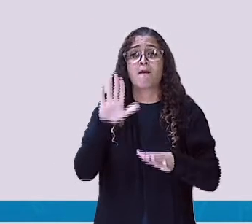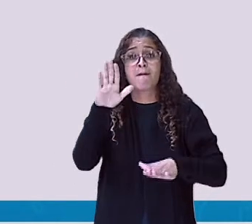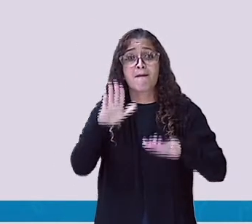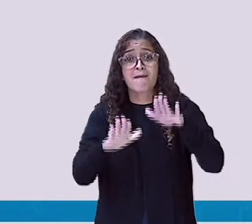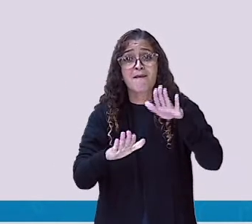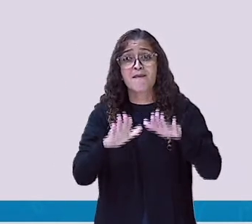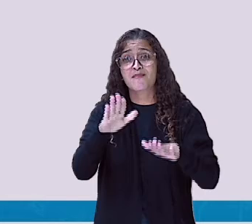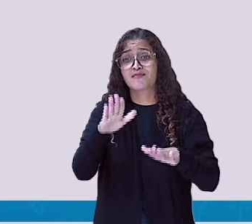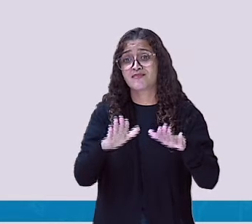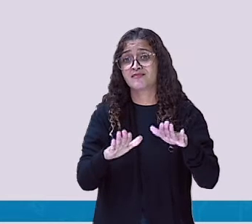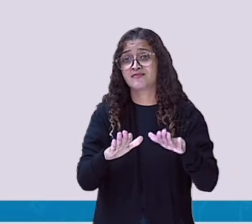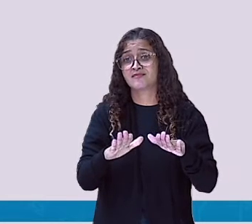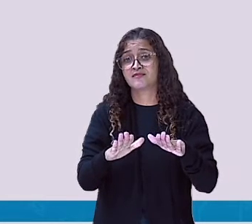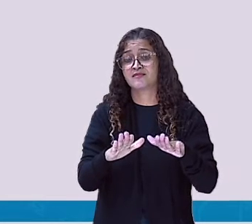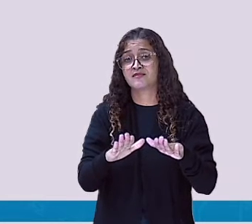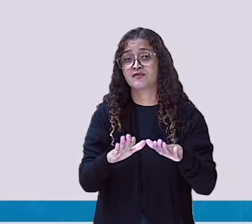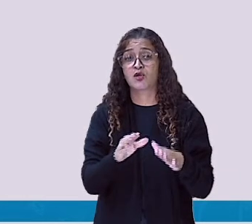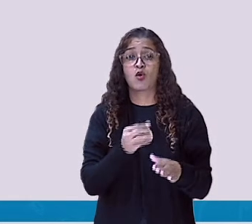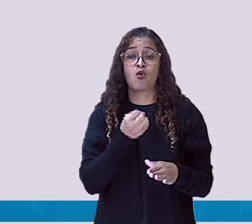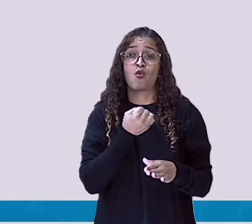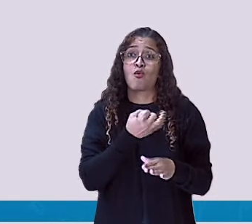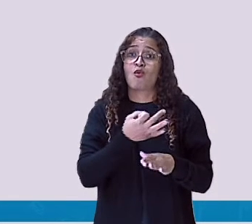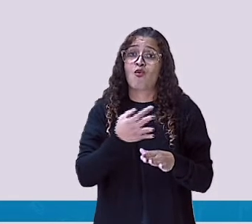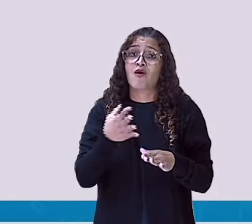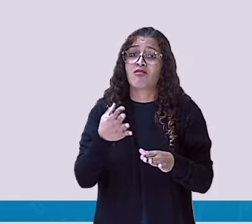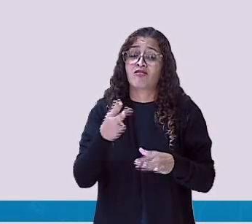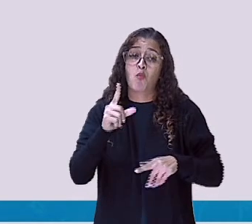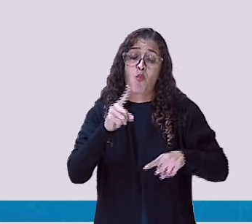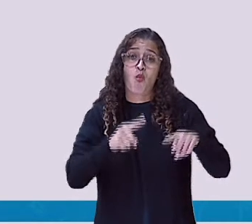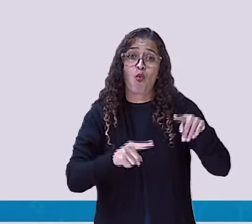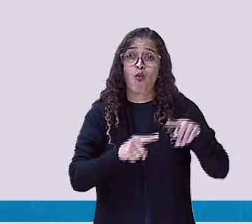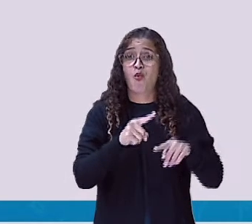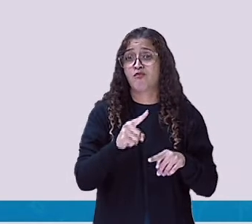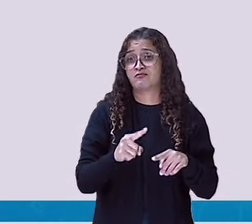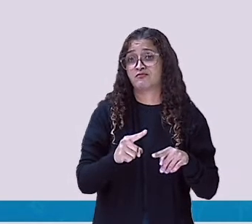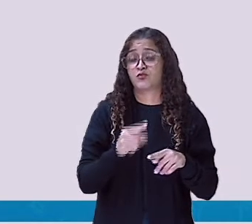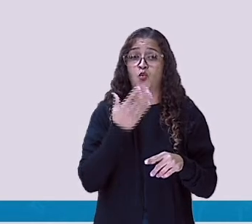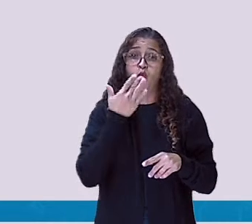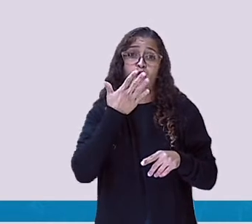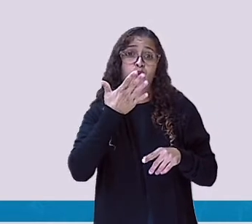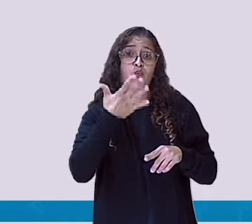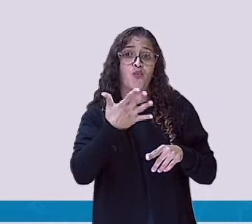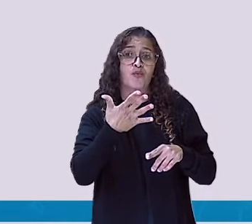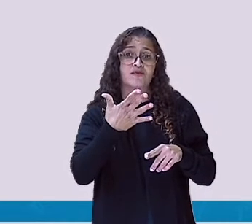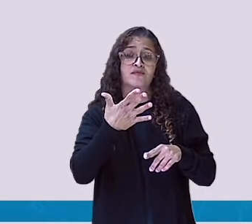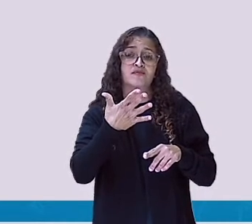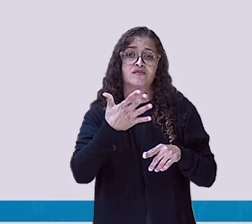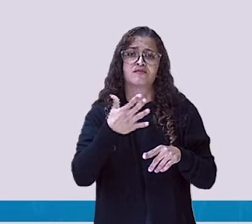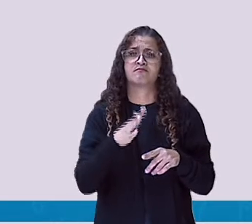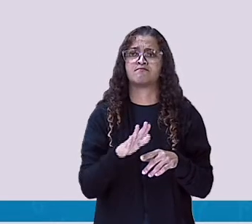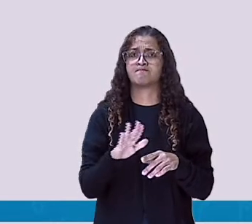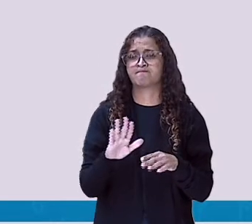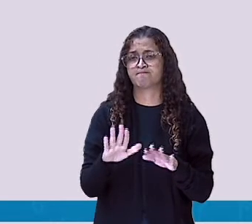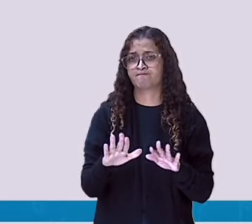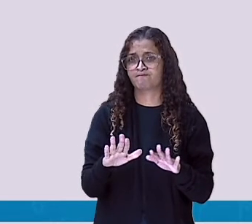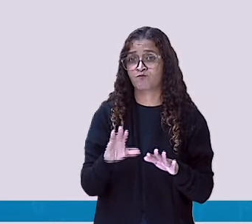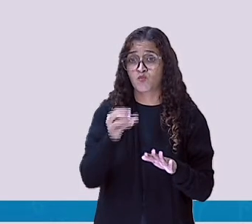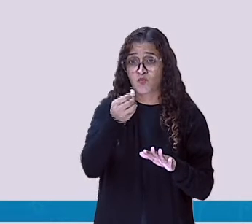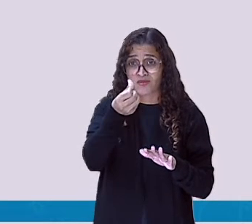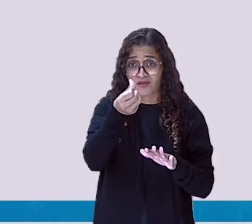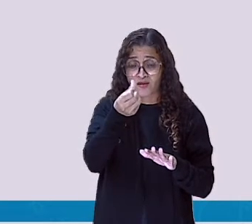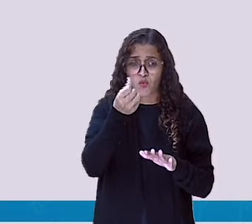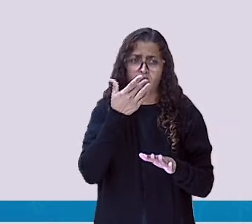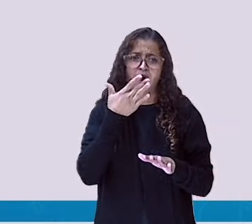depender da quantidade de opções de cores. Eu não disse lá que eram 6 cores diferentes? Então,